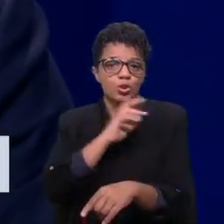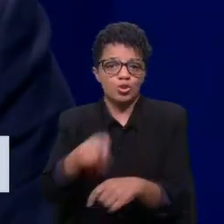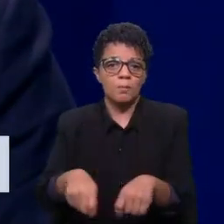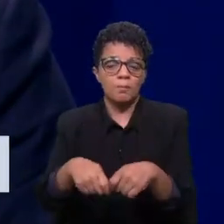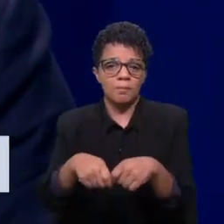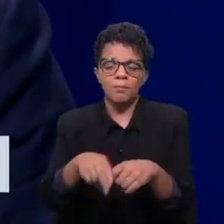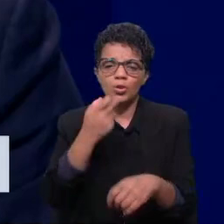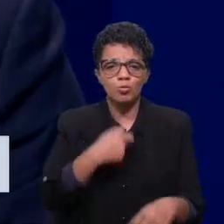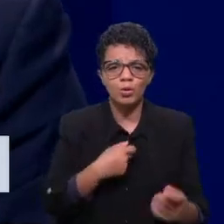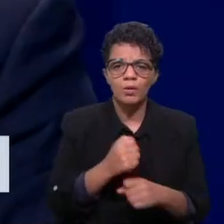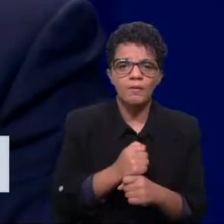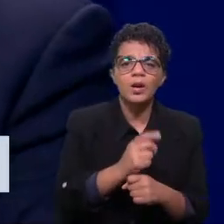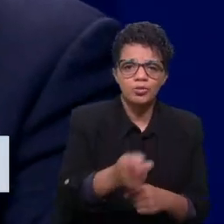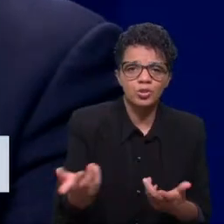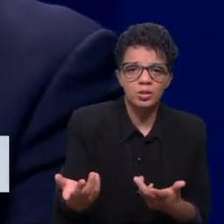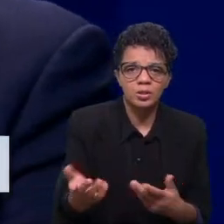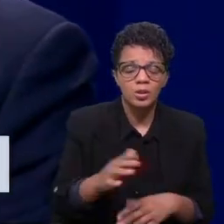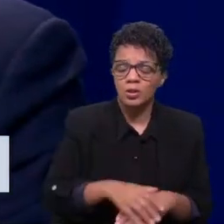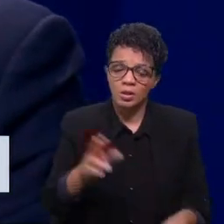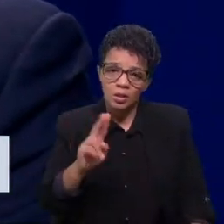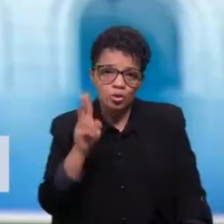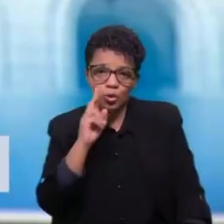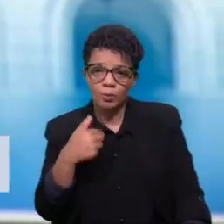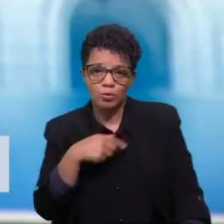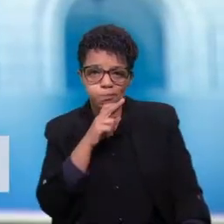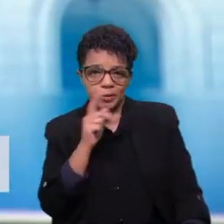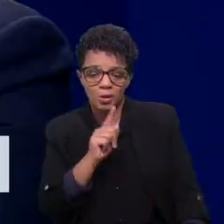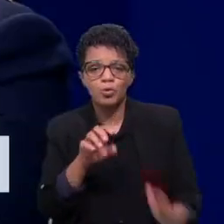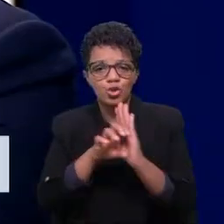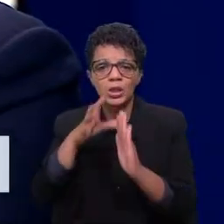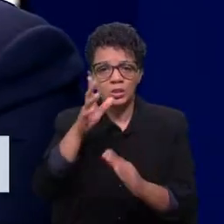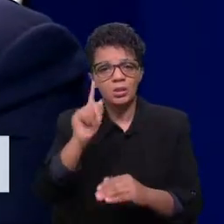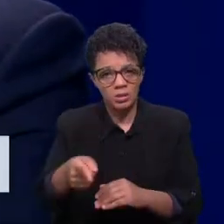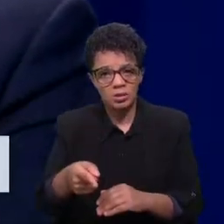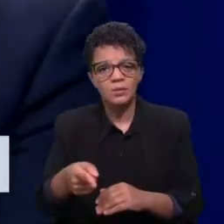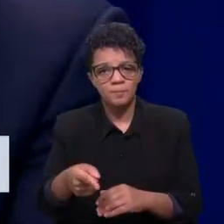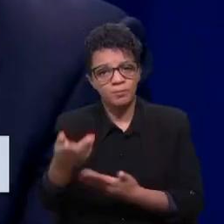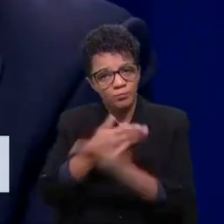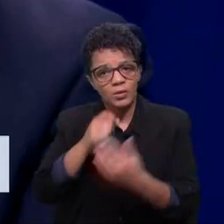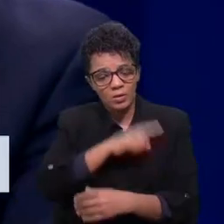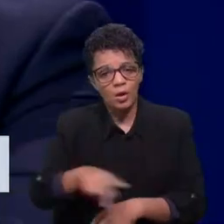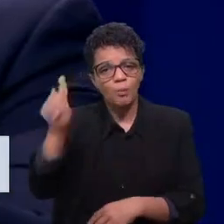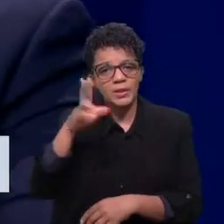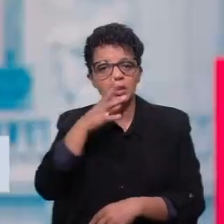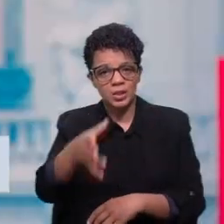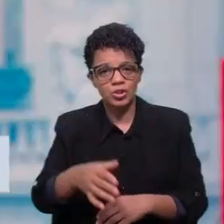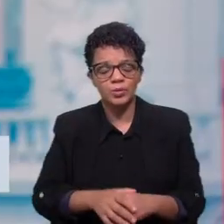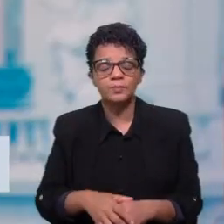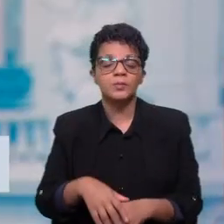mais não respondeu o que é que vai fazer também do não sou que não tenho que responder o já disse está disponível para conversar se o PSD